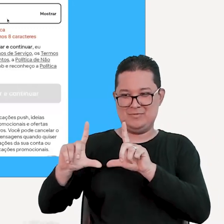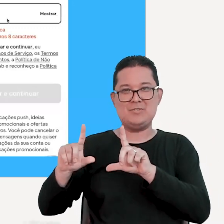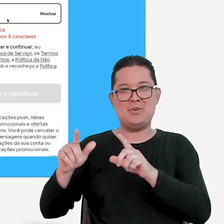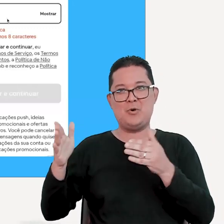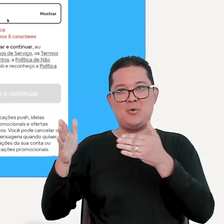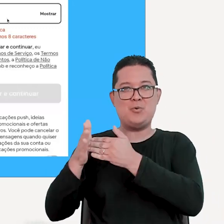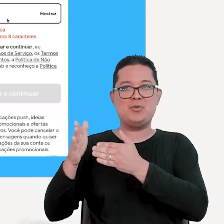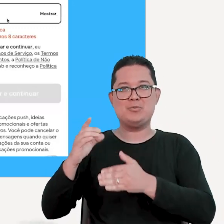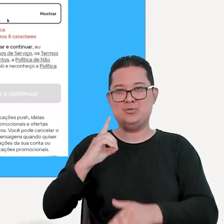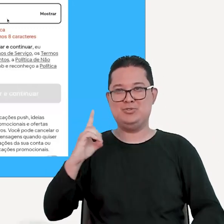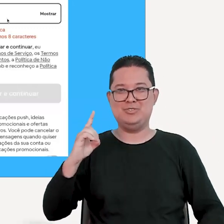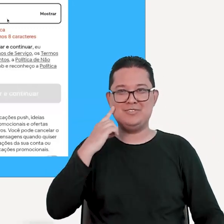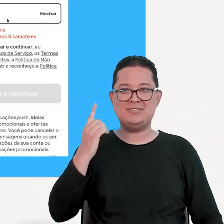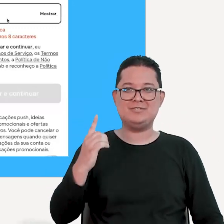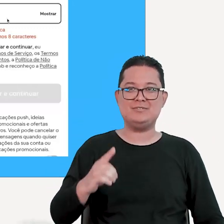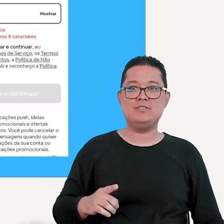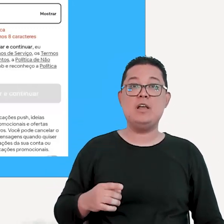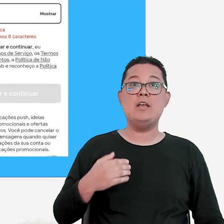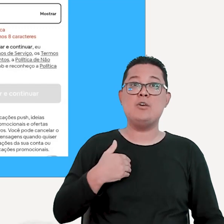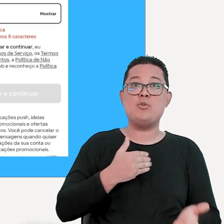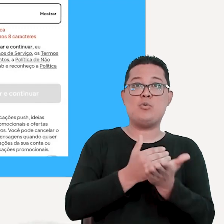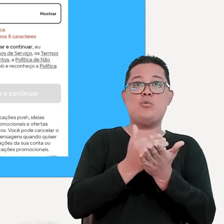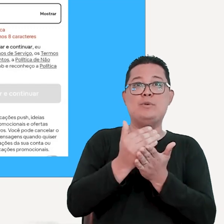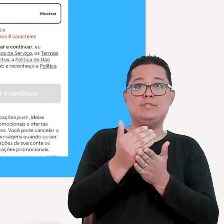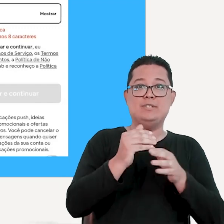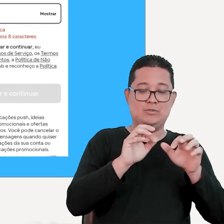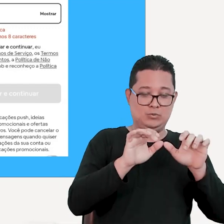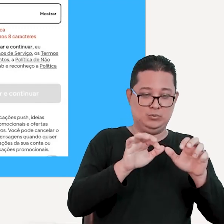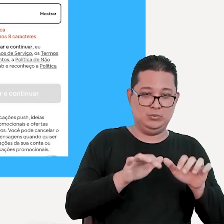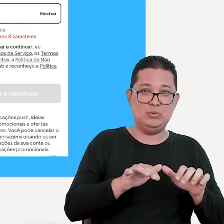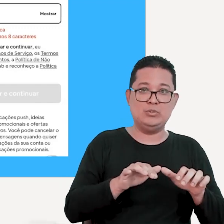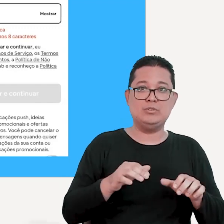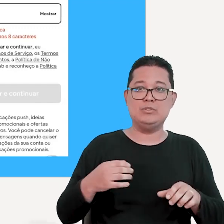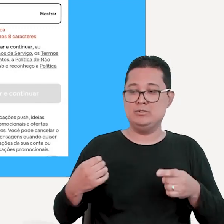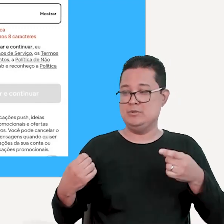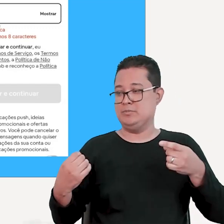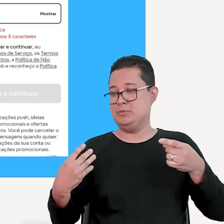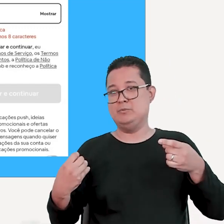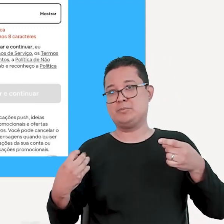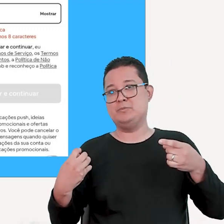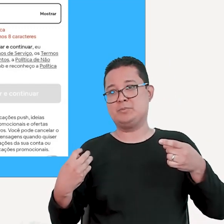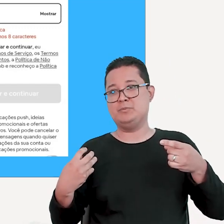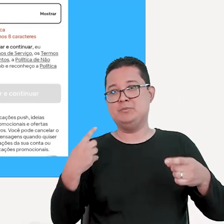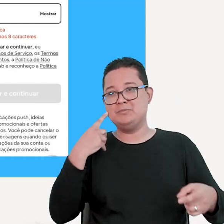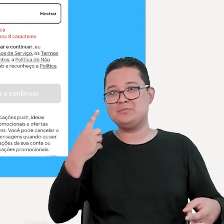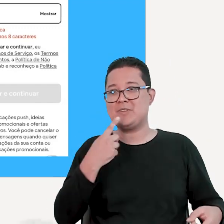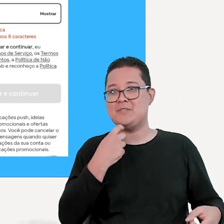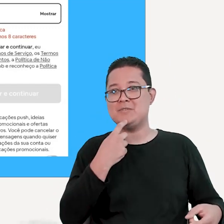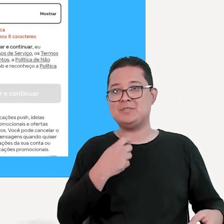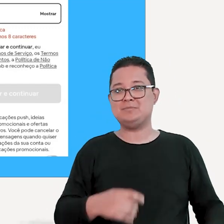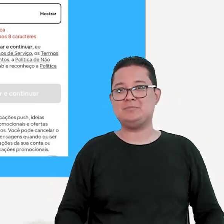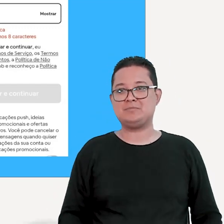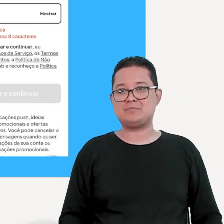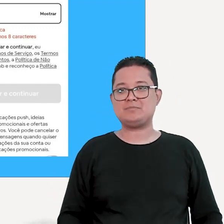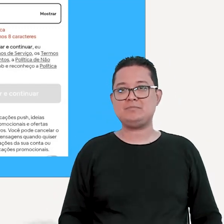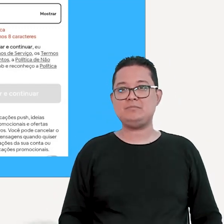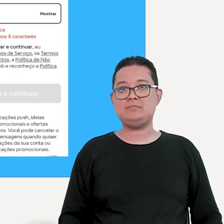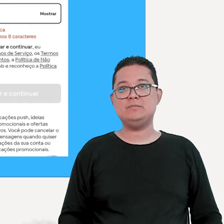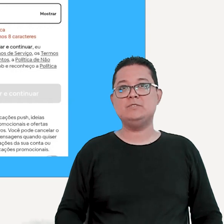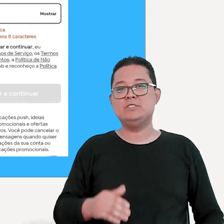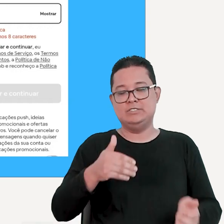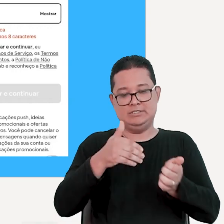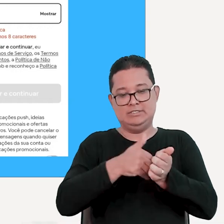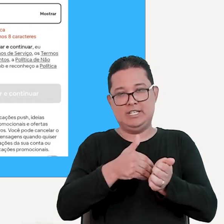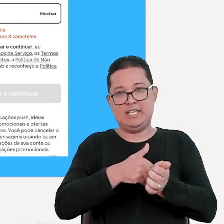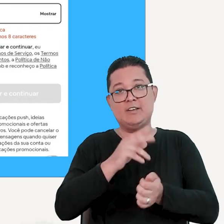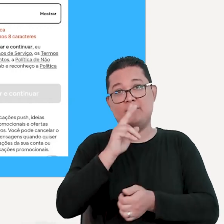eu comecei a digitar uma proposta de senha e as diquinhas já começaram a aparecer. Força da senha fraca precisa